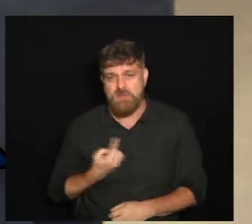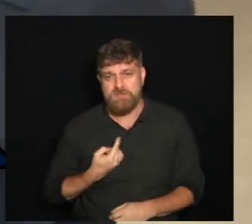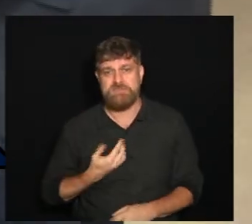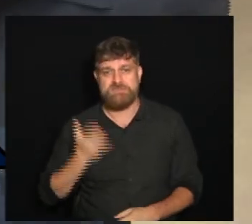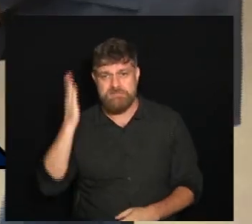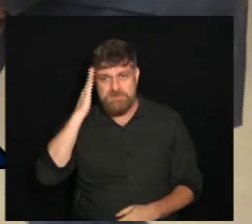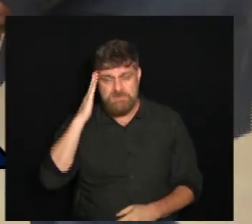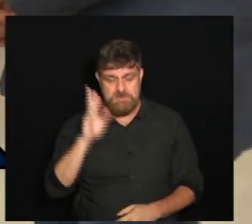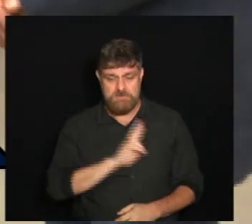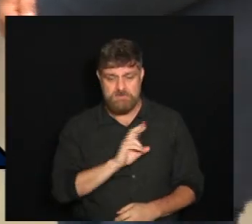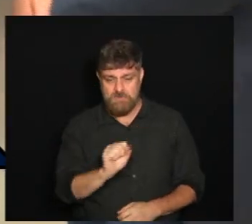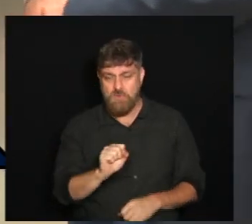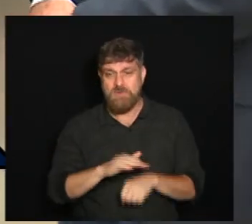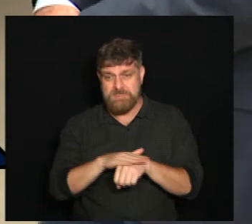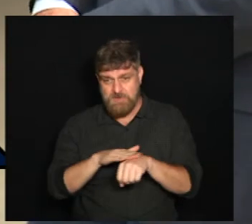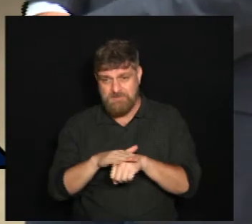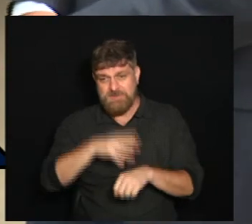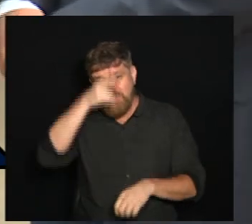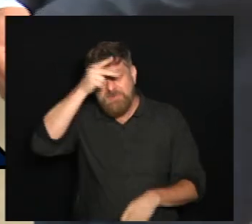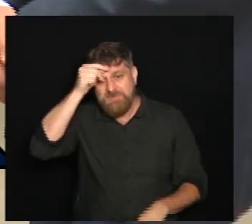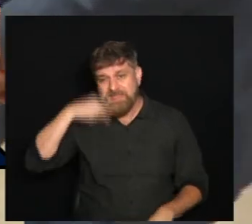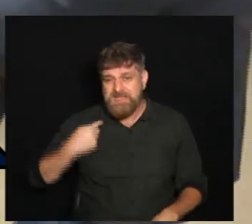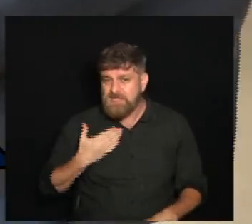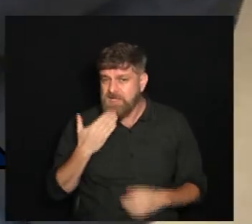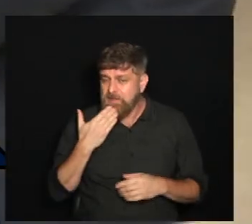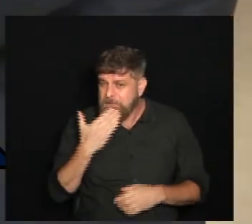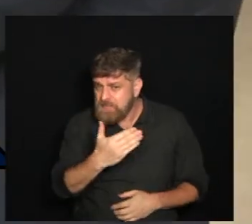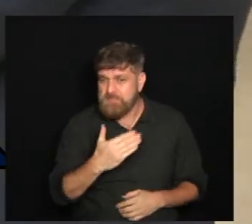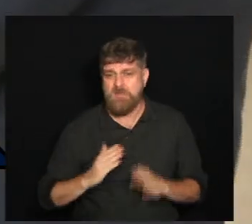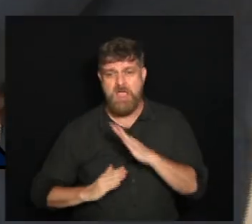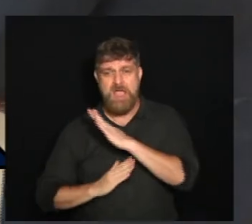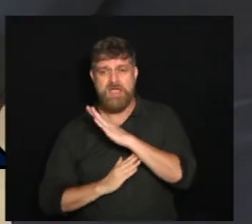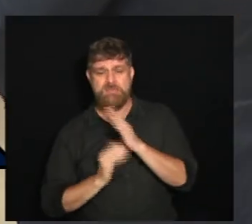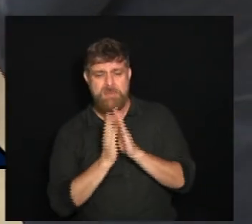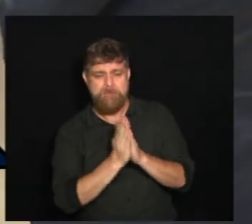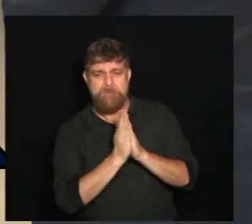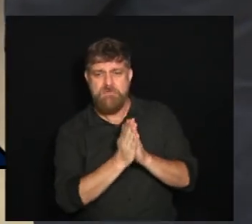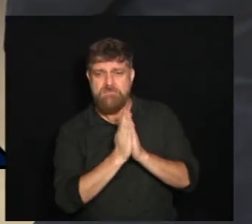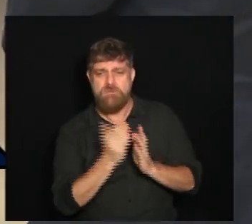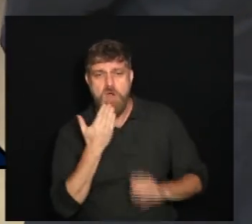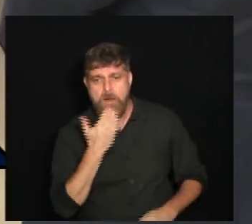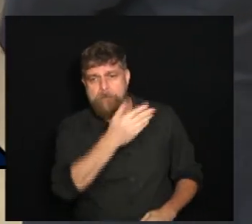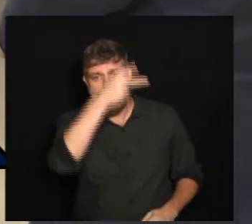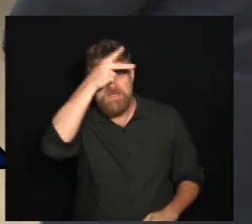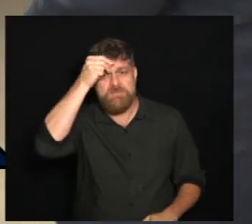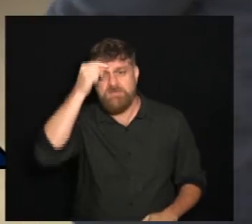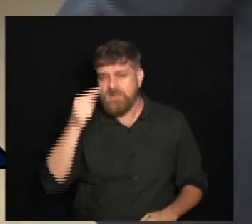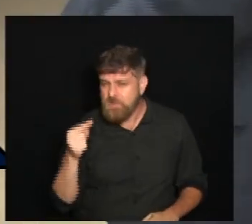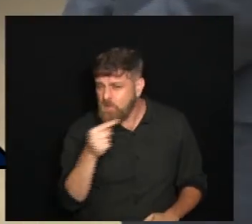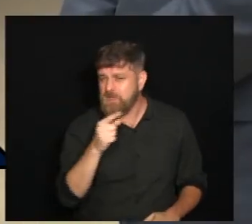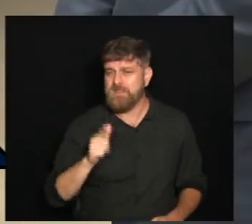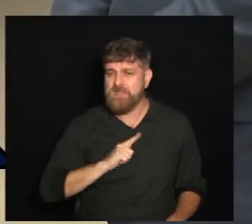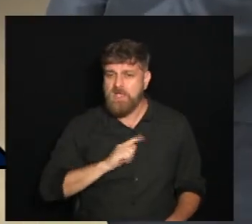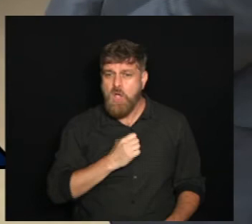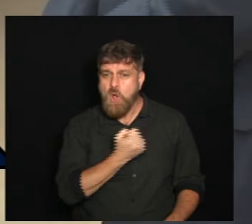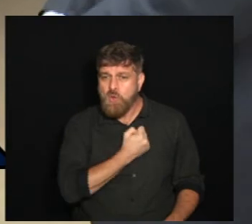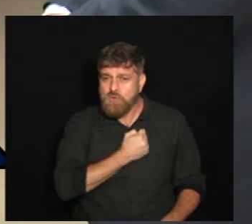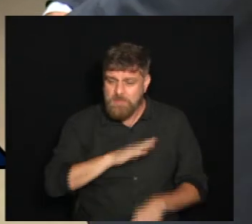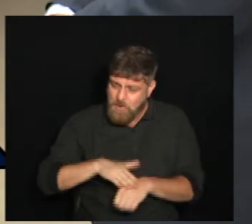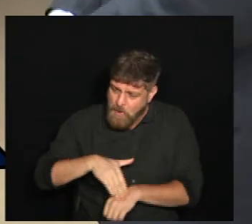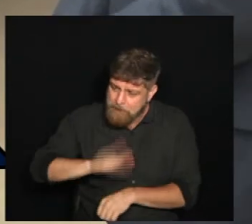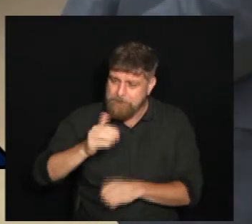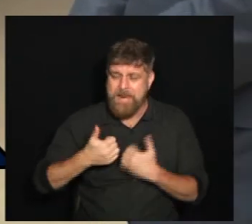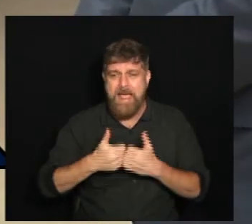líder falou com o prefeito, mas nós pedimos aqui, a Câmara Municipal pede em nome de todos os vereadores, que o prefeito possa vir a público